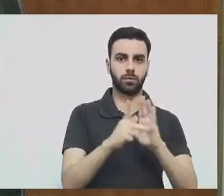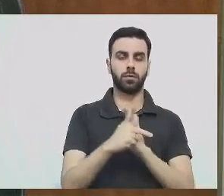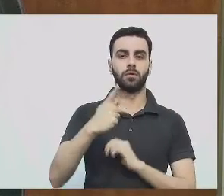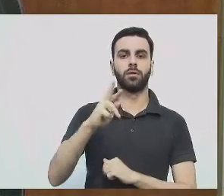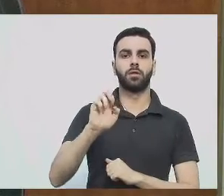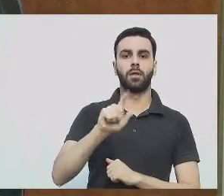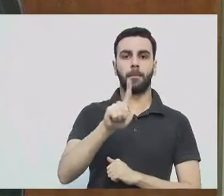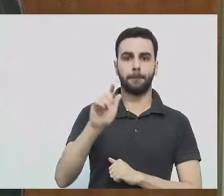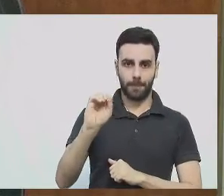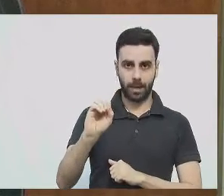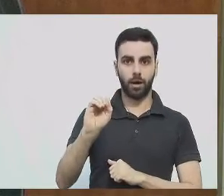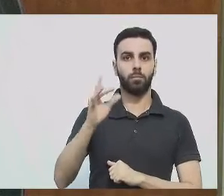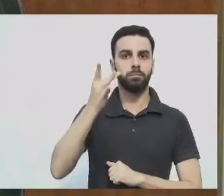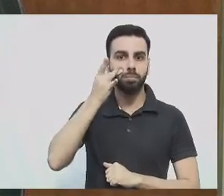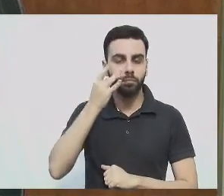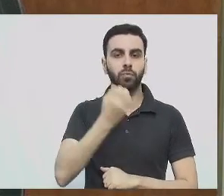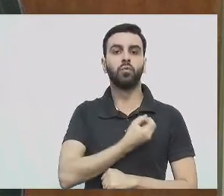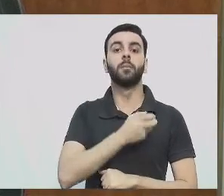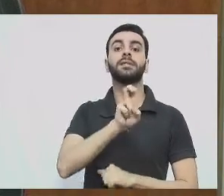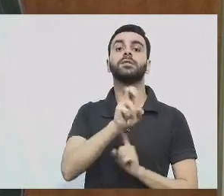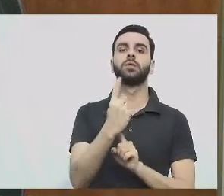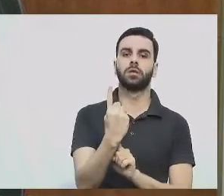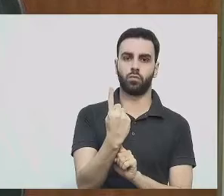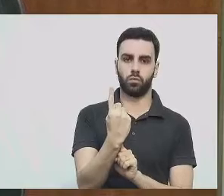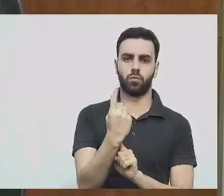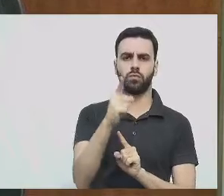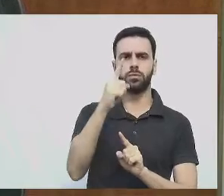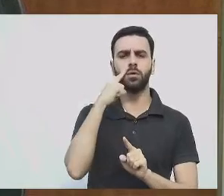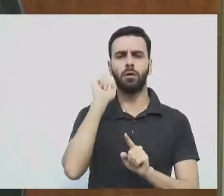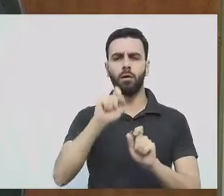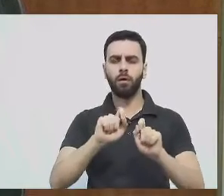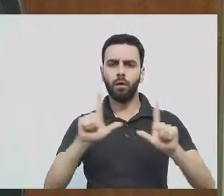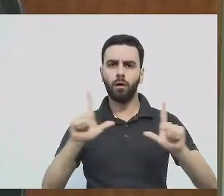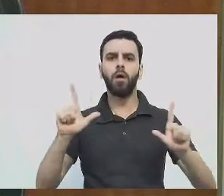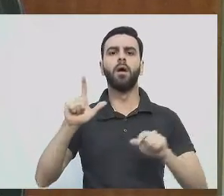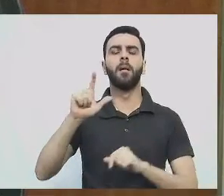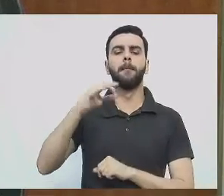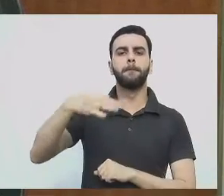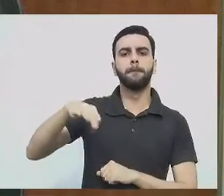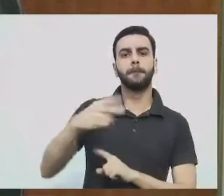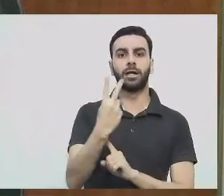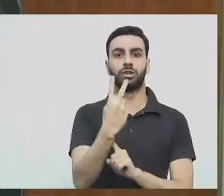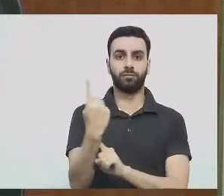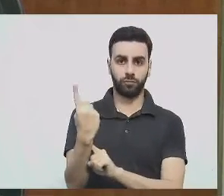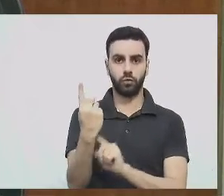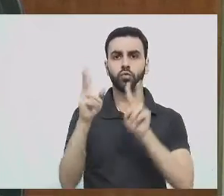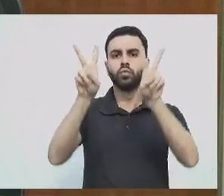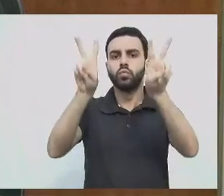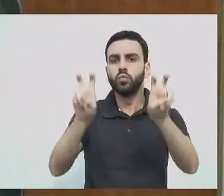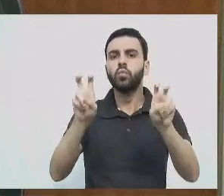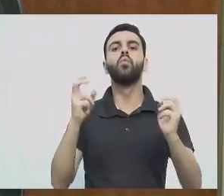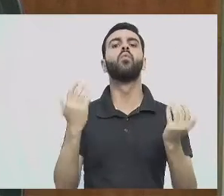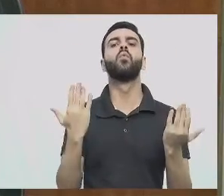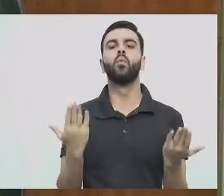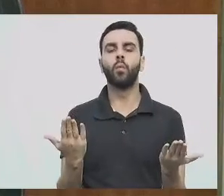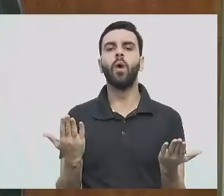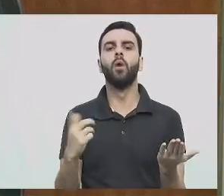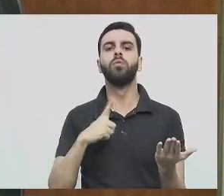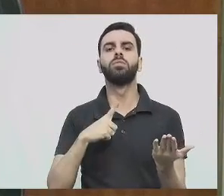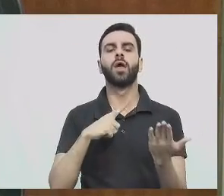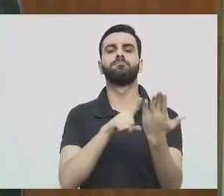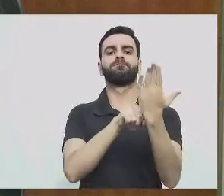presencial, número 51. Se você procurar na página 21, o termo de referência, está